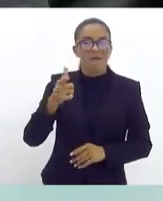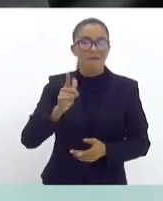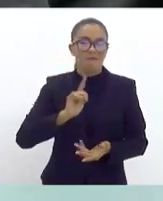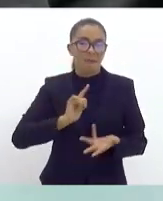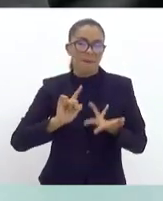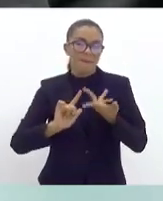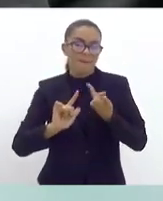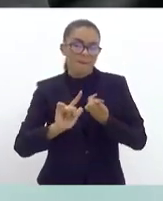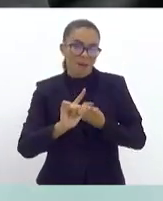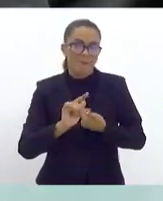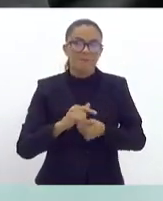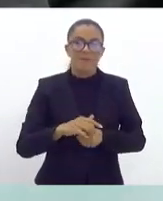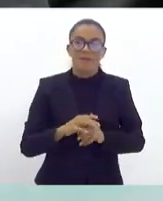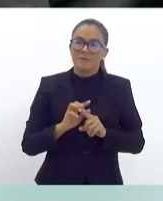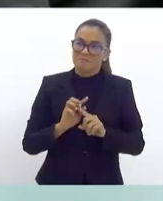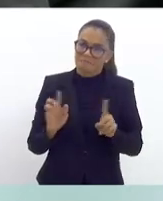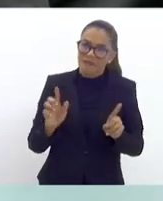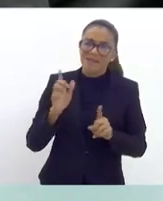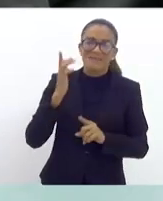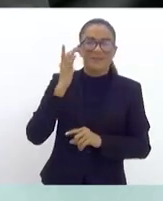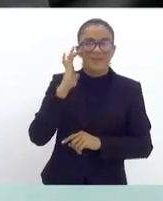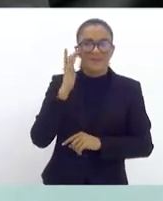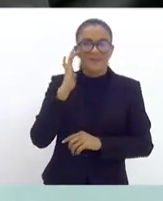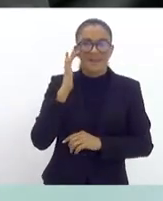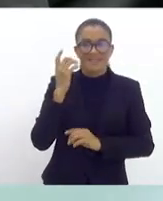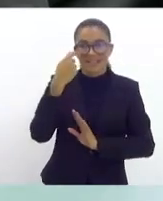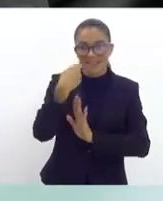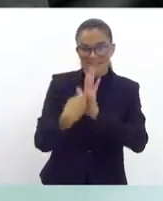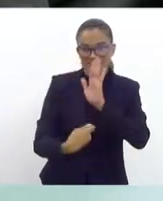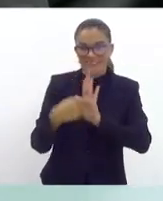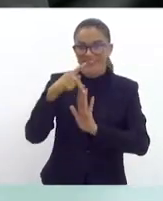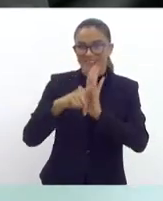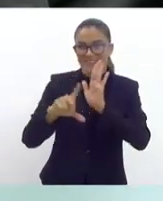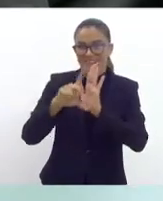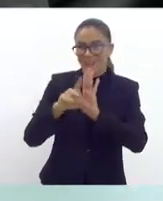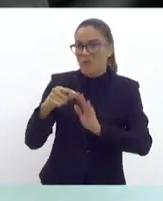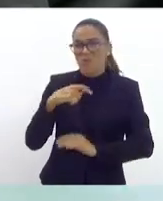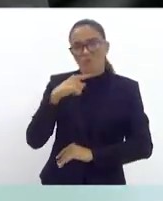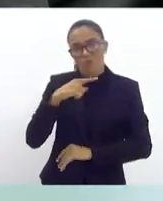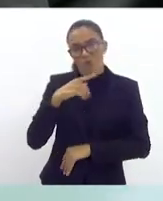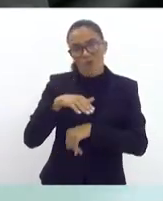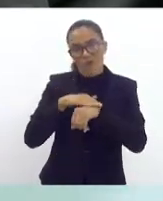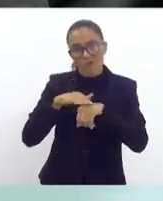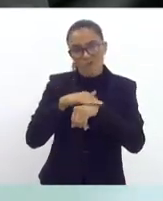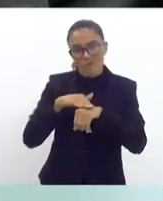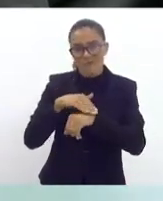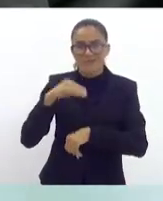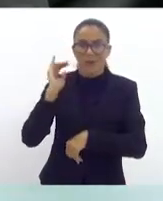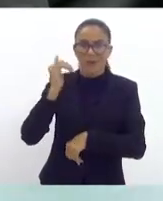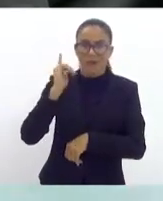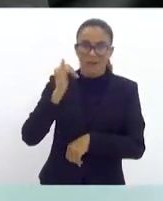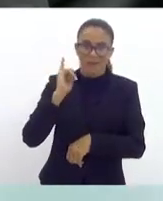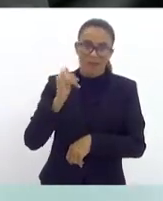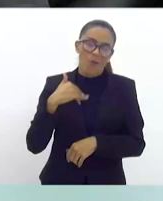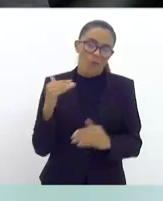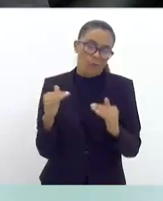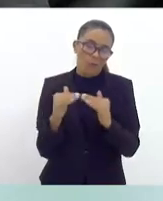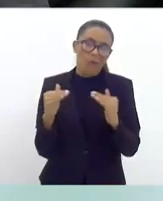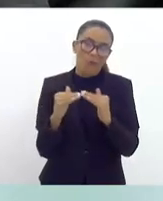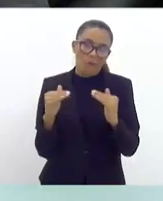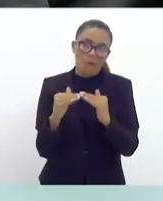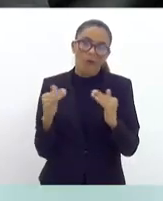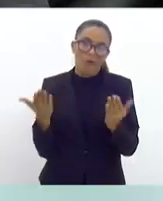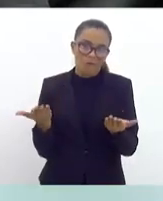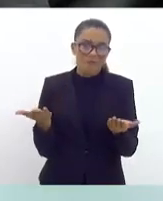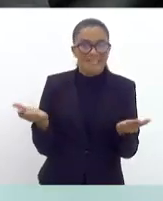esse direito de conexão mas acho que aquela A autora do projeto não conseguiu conversar com o relator Então realmente concordo né que